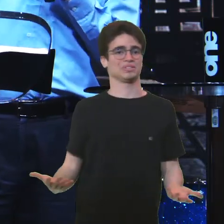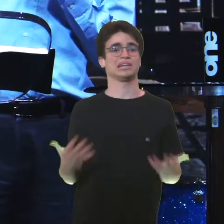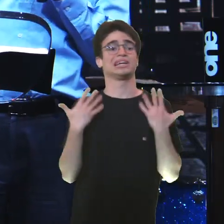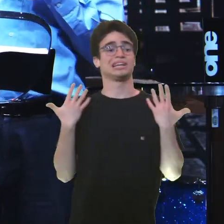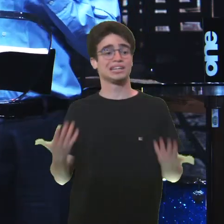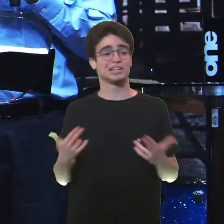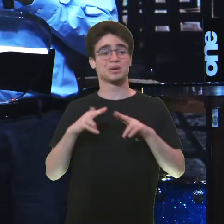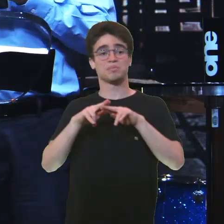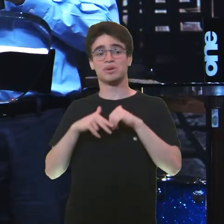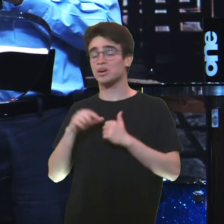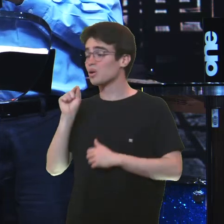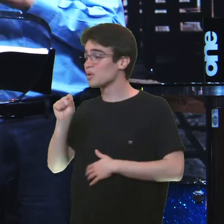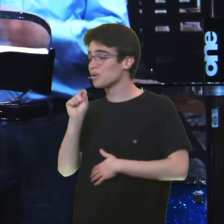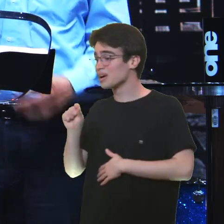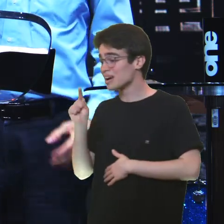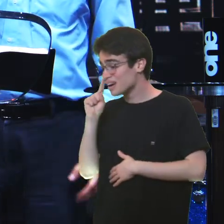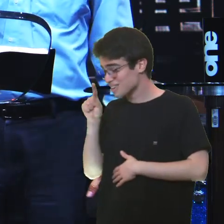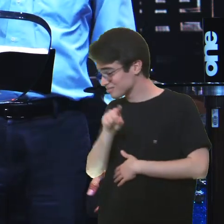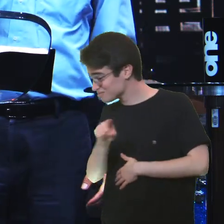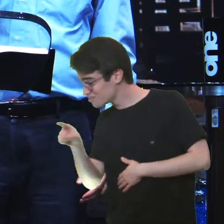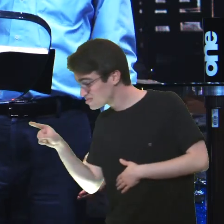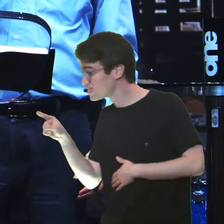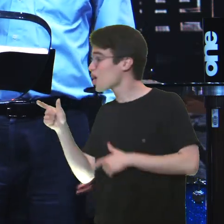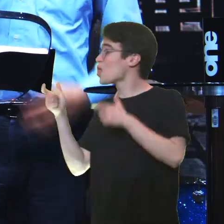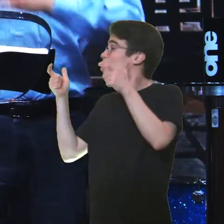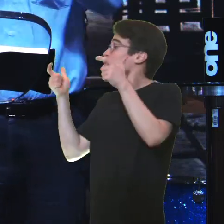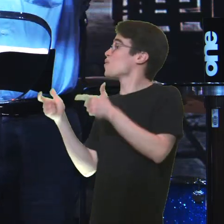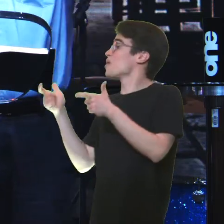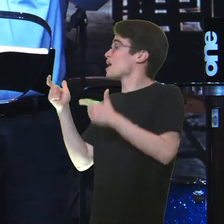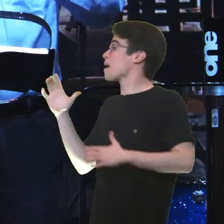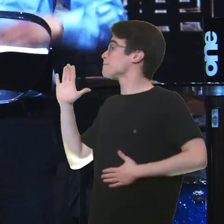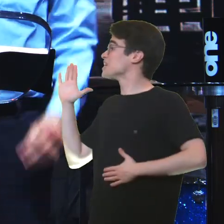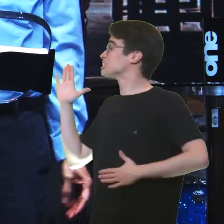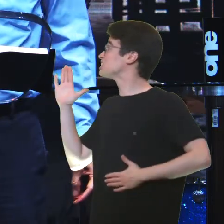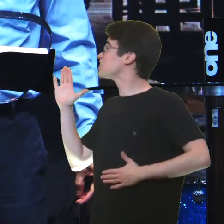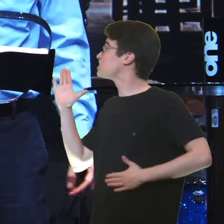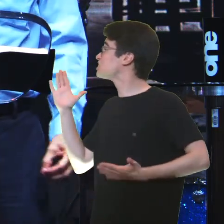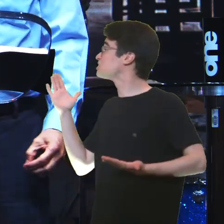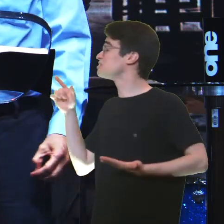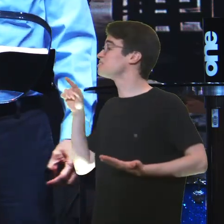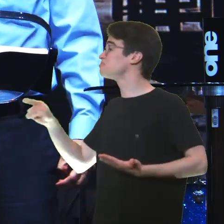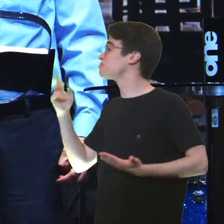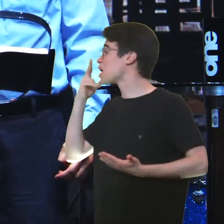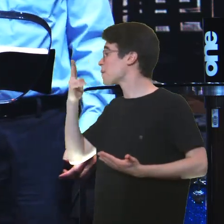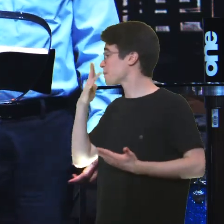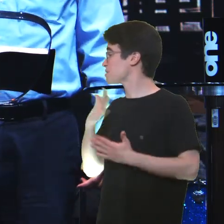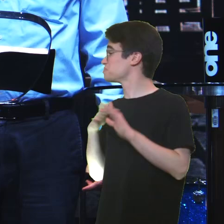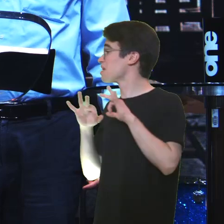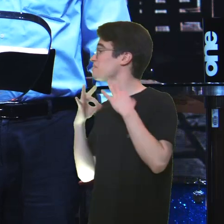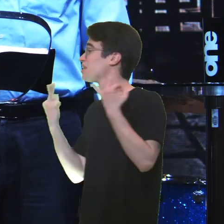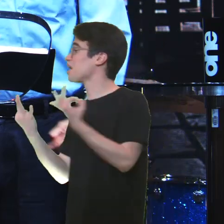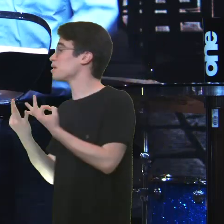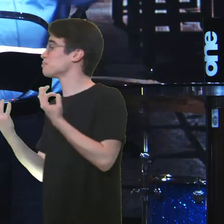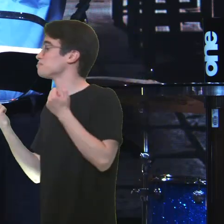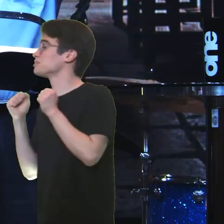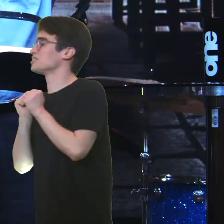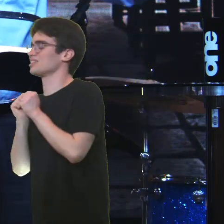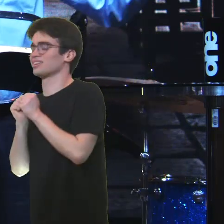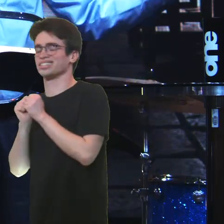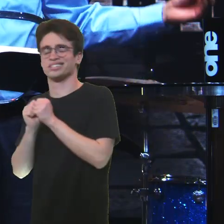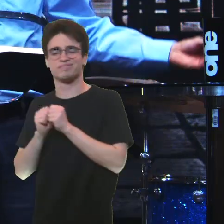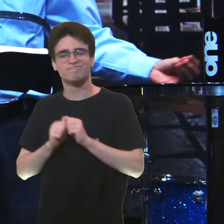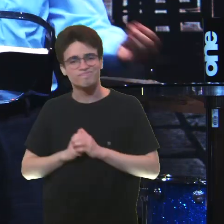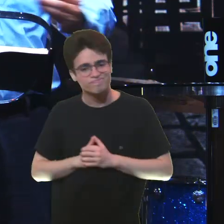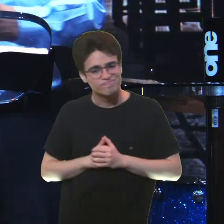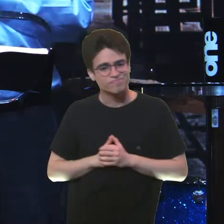encuentran en la pandilla De maneira que eles encontram nas gangues una familia alternativa. uma família alternativa. Y hace años